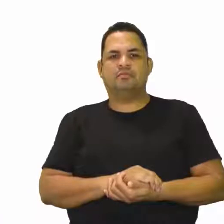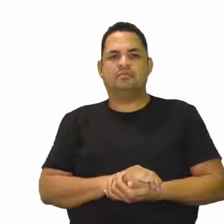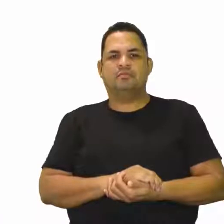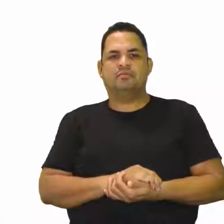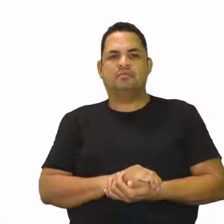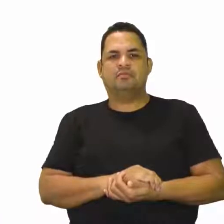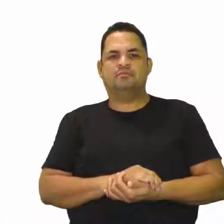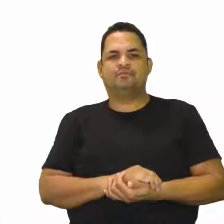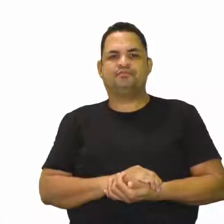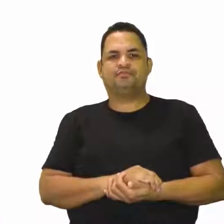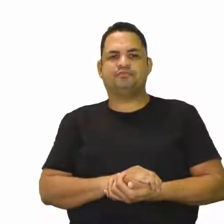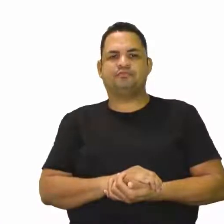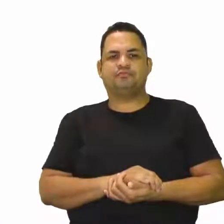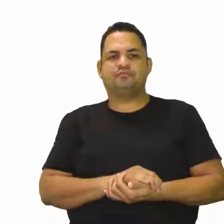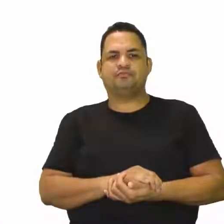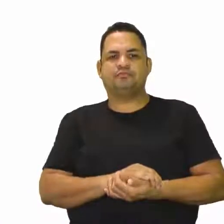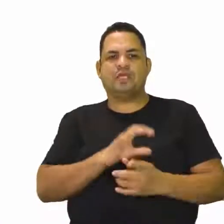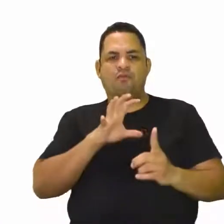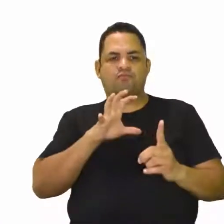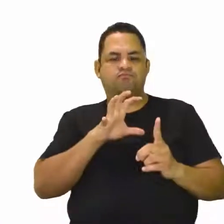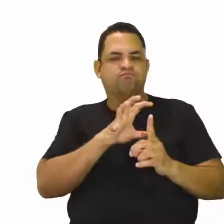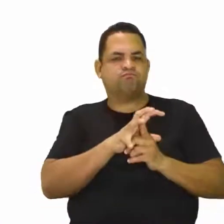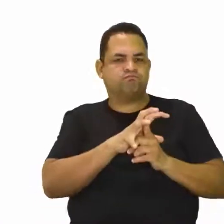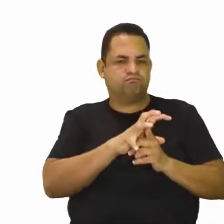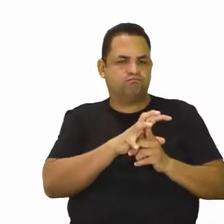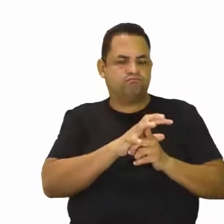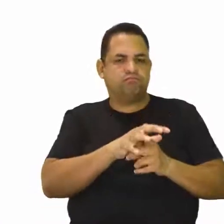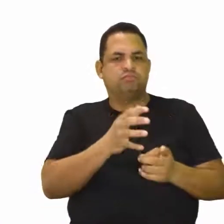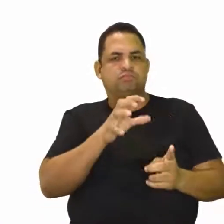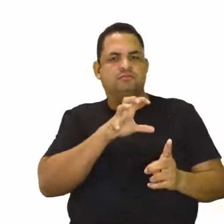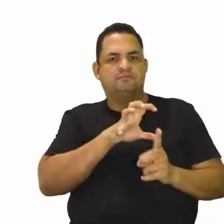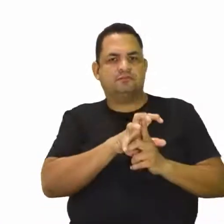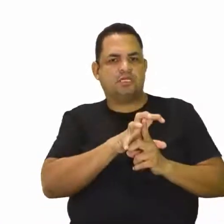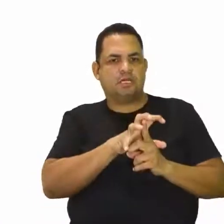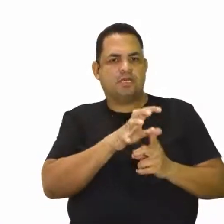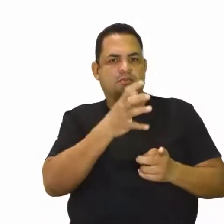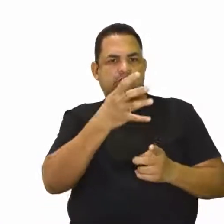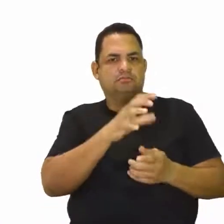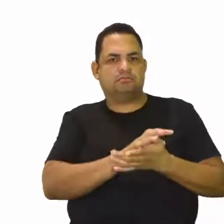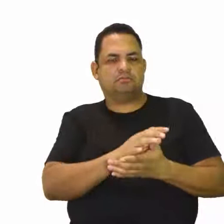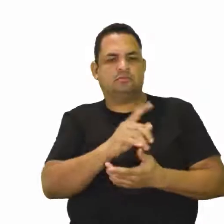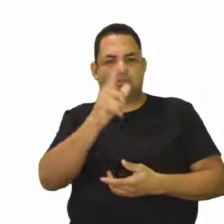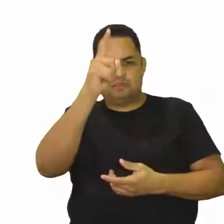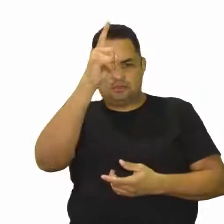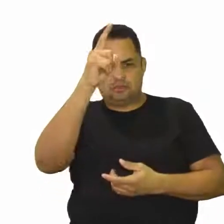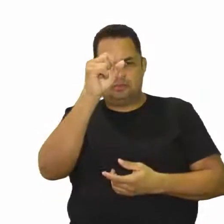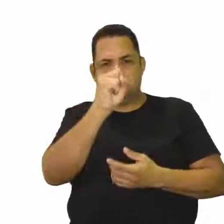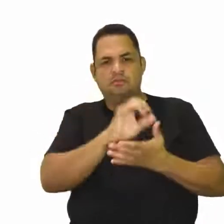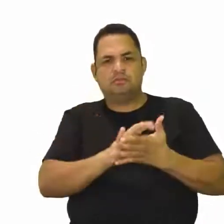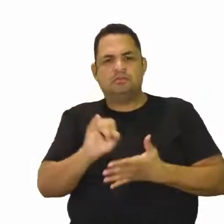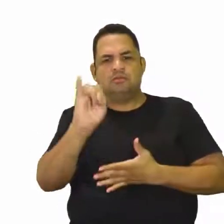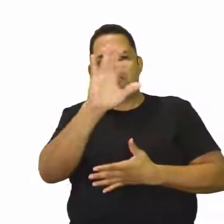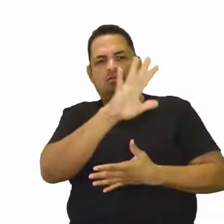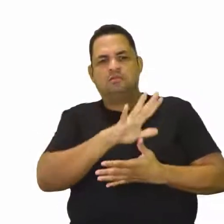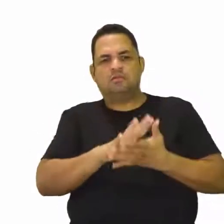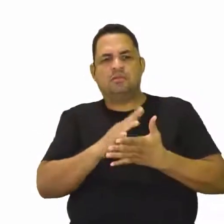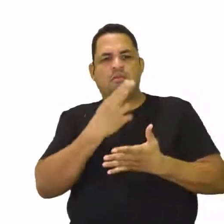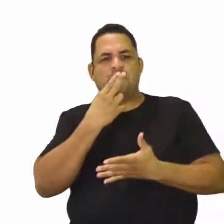A ofensiva alemã. A ofensiva alemã. Você imagina essa foto emblemática de Adolf